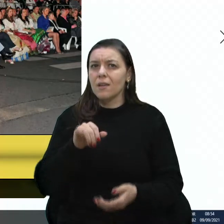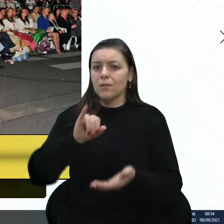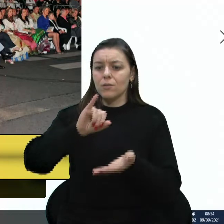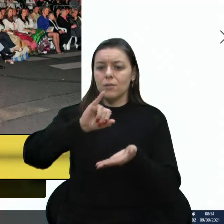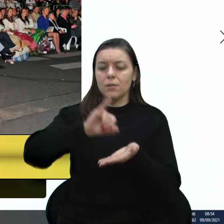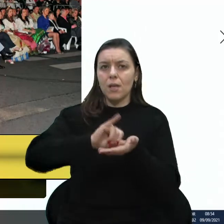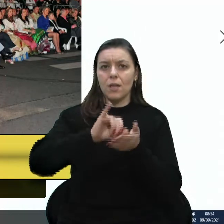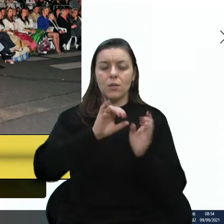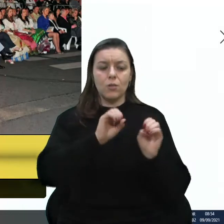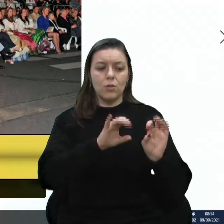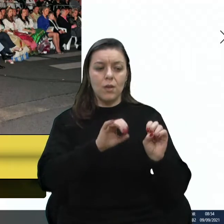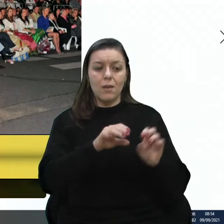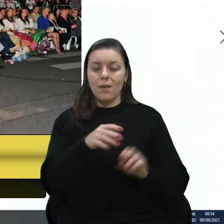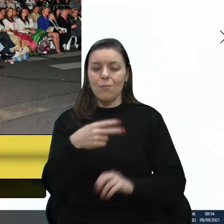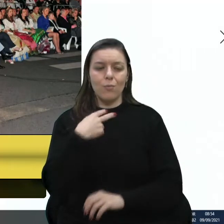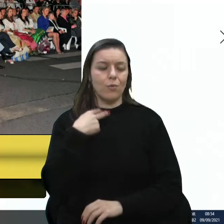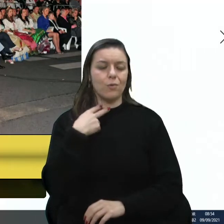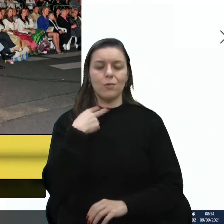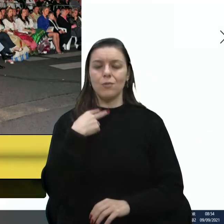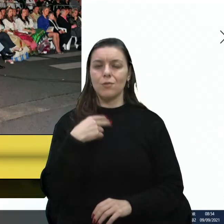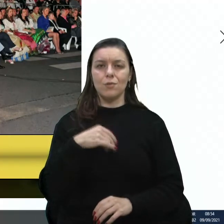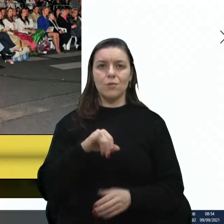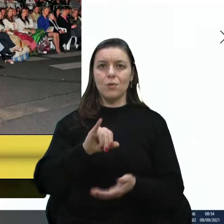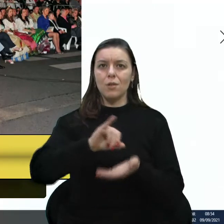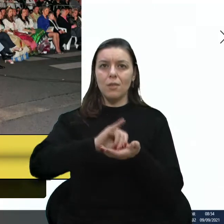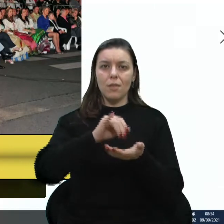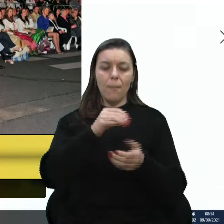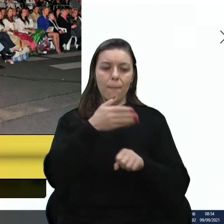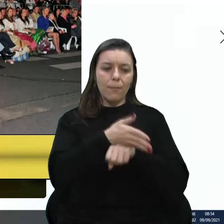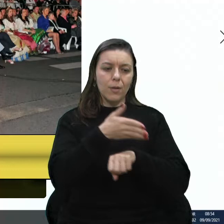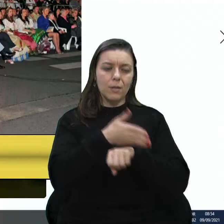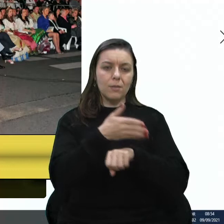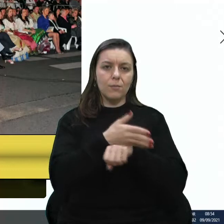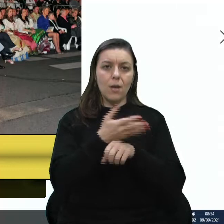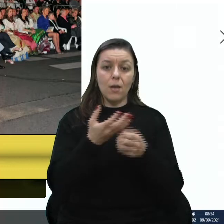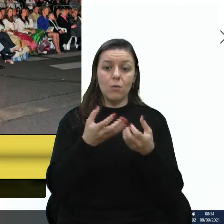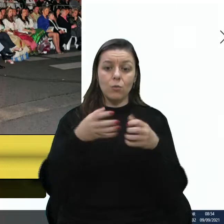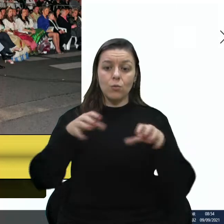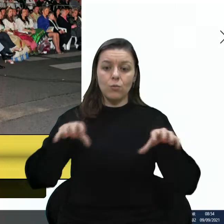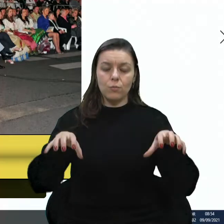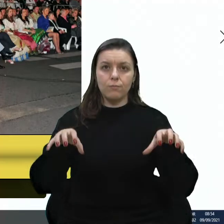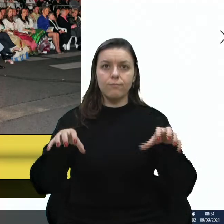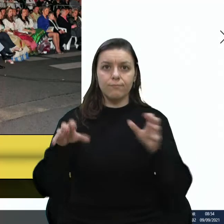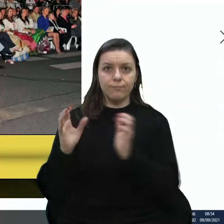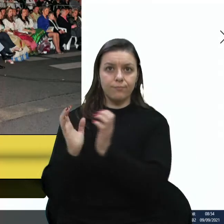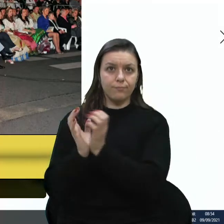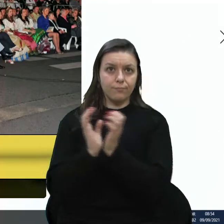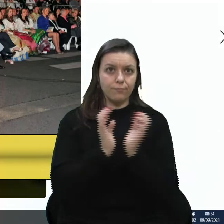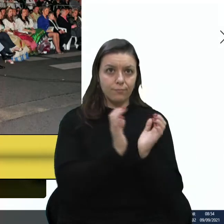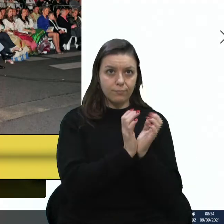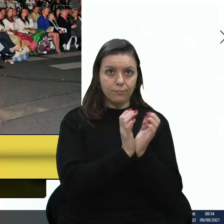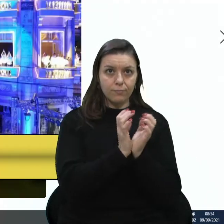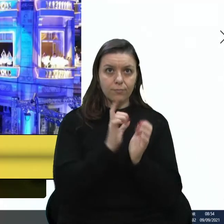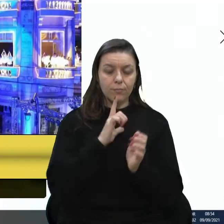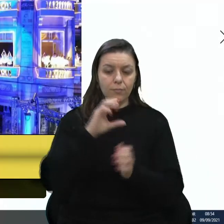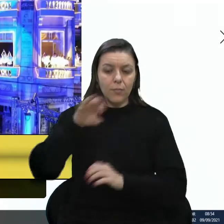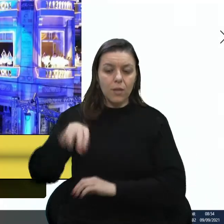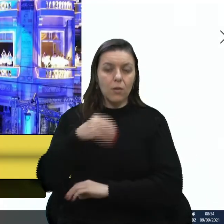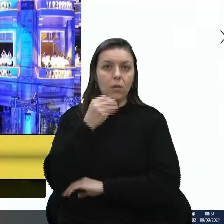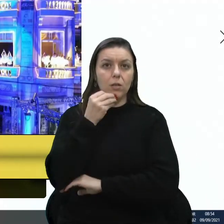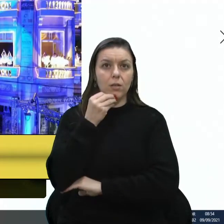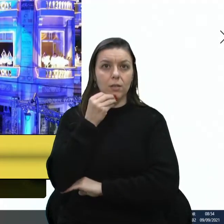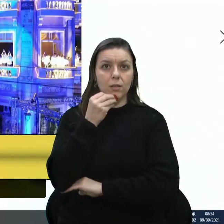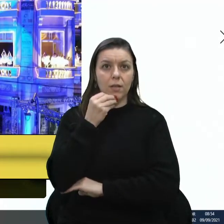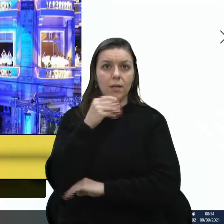quem não podia estar, aonde estão cada um desses dois grupos. Aonde nós que tivemos essa oportunidade